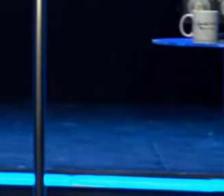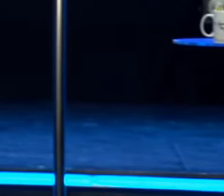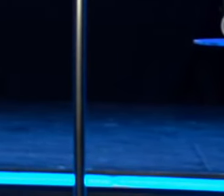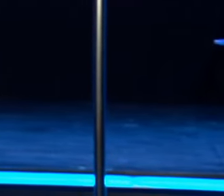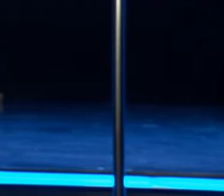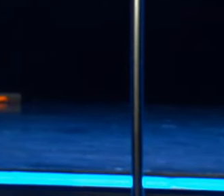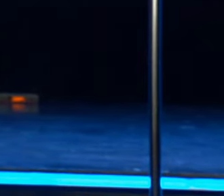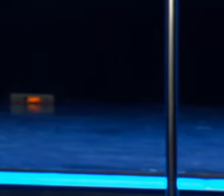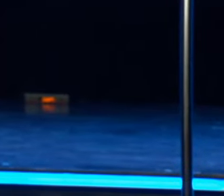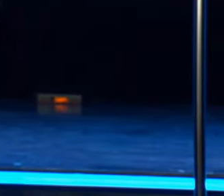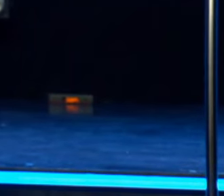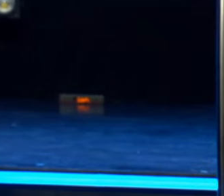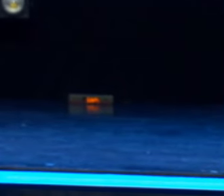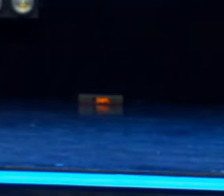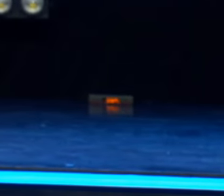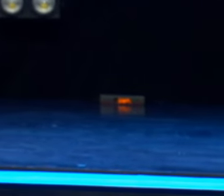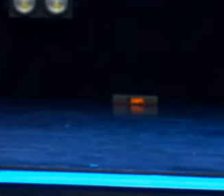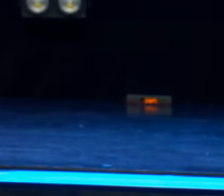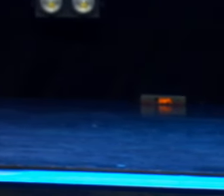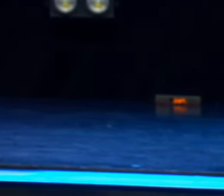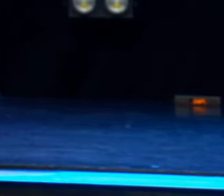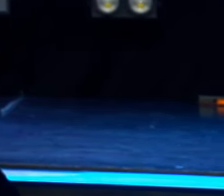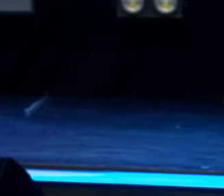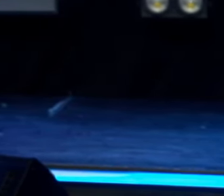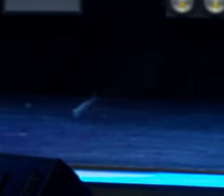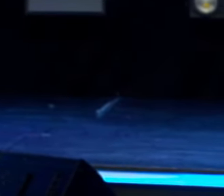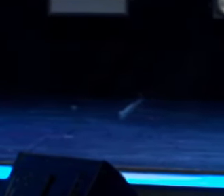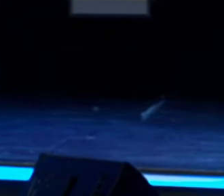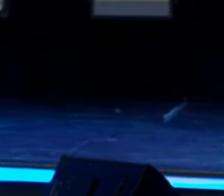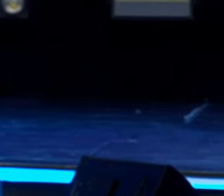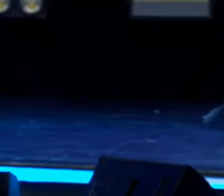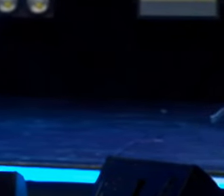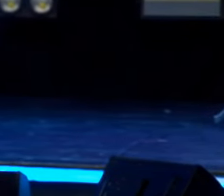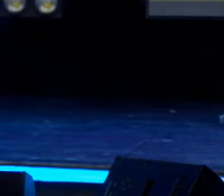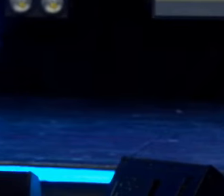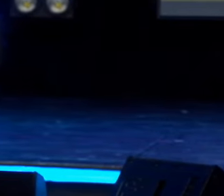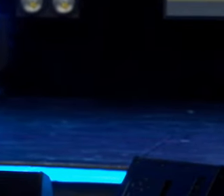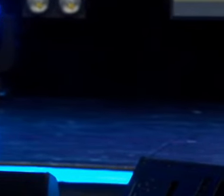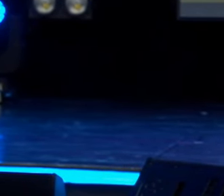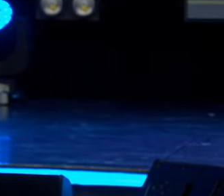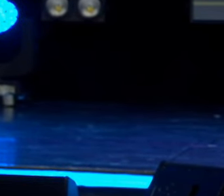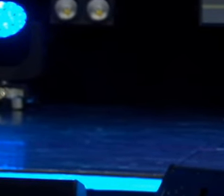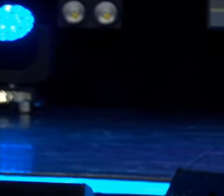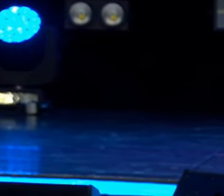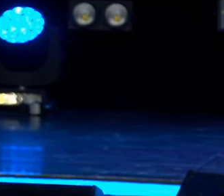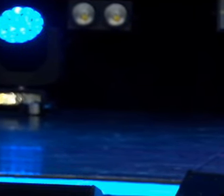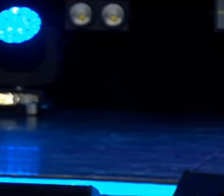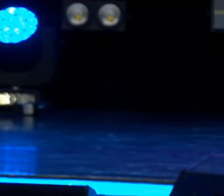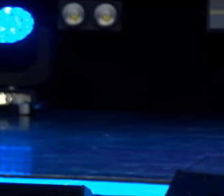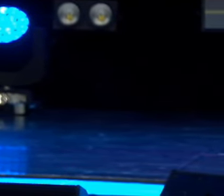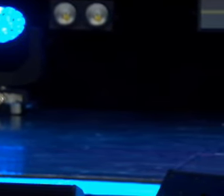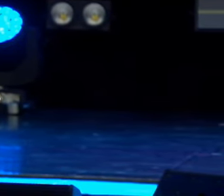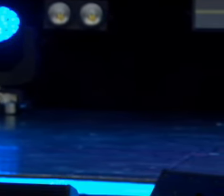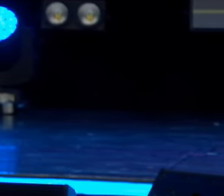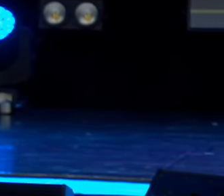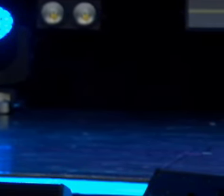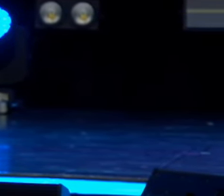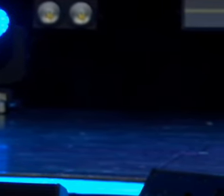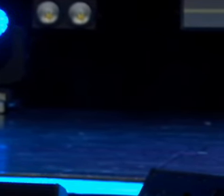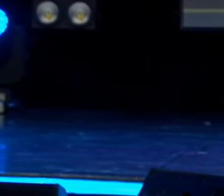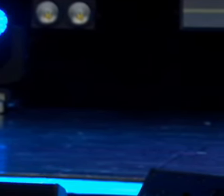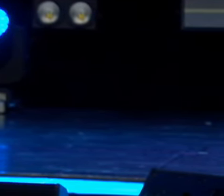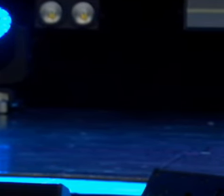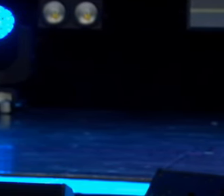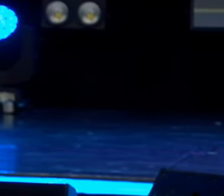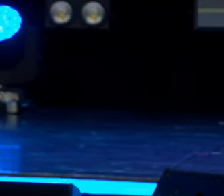negociando e vendo todas as questões acontecendo, eu passava em frente ao imóvel e parava o carro, estendia a mão, porque eu sou meio louco, assim, eu gosto de atos